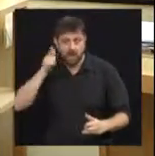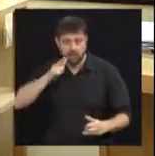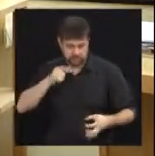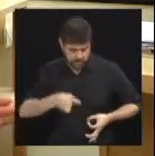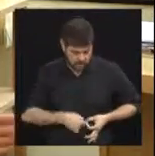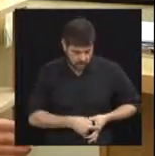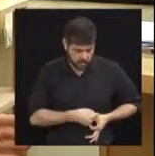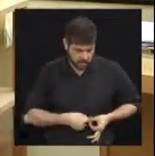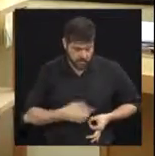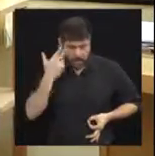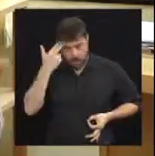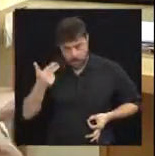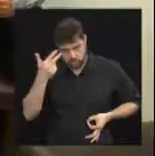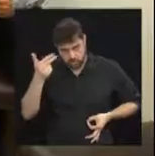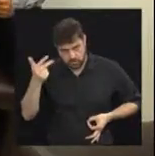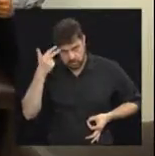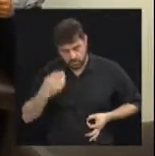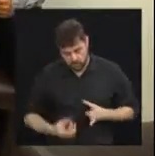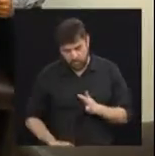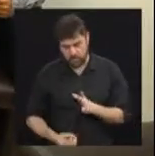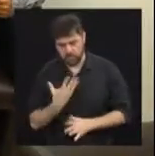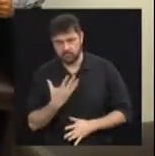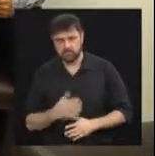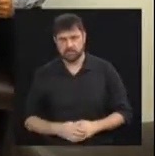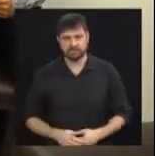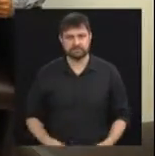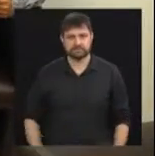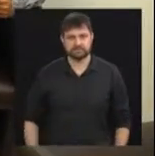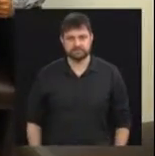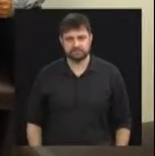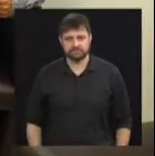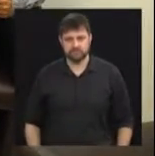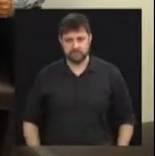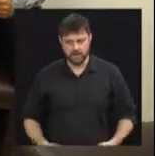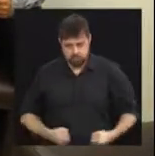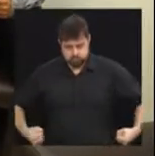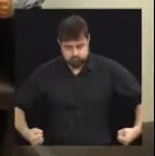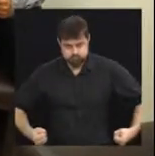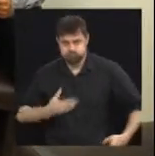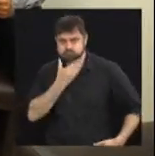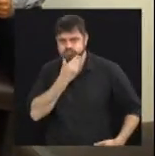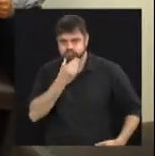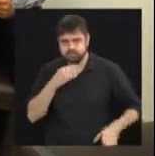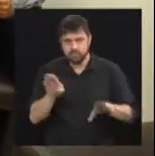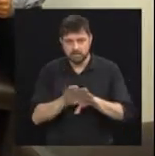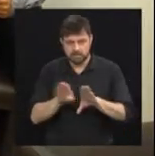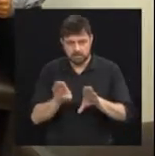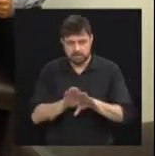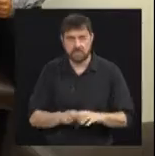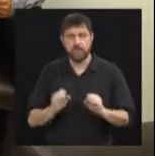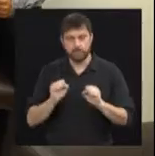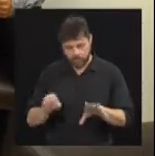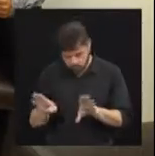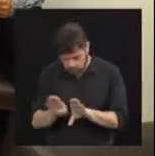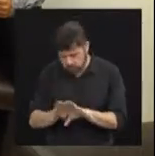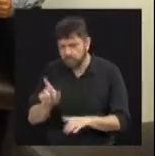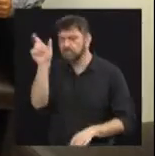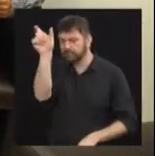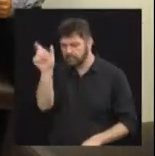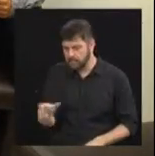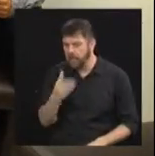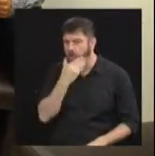de regularizar a ovulação aconteça de fato, seja elevada. A obesidade no homem também traz A obesidade complicações?